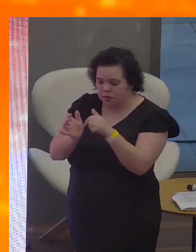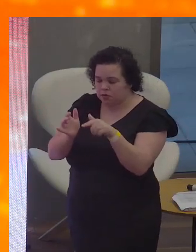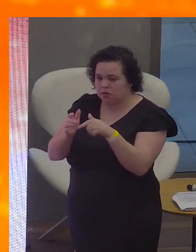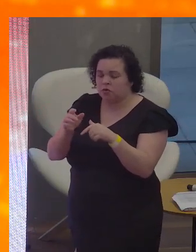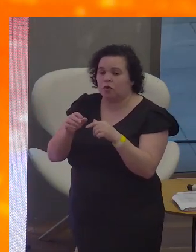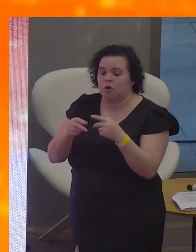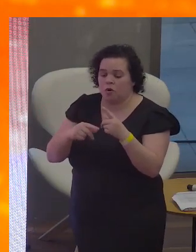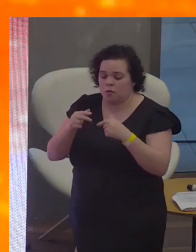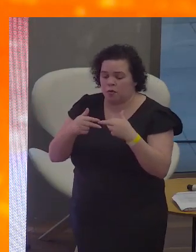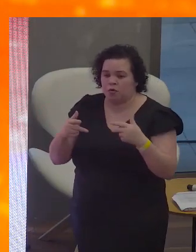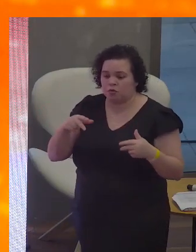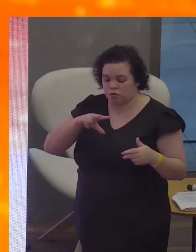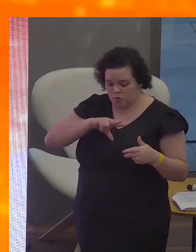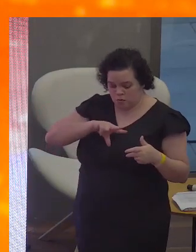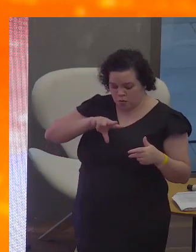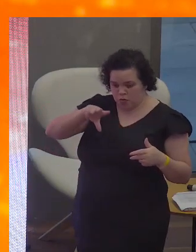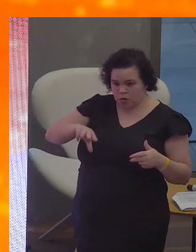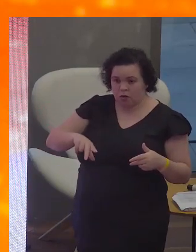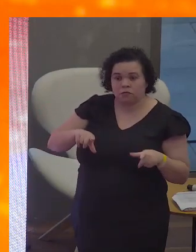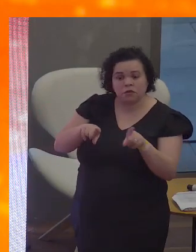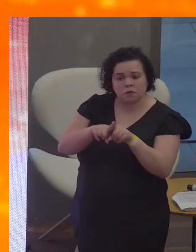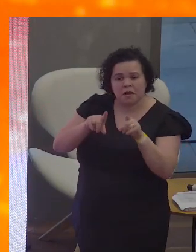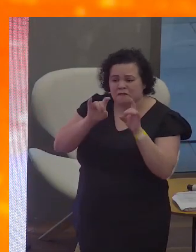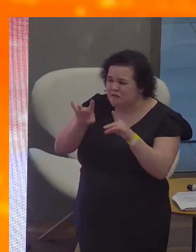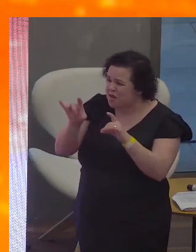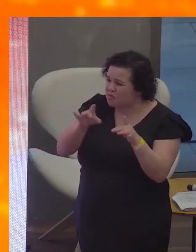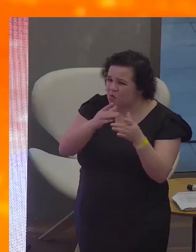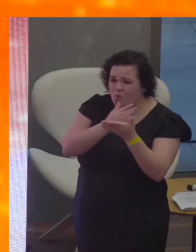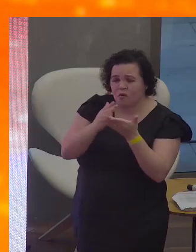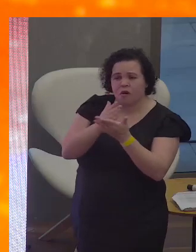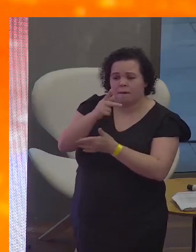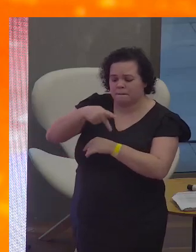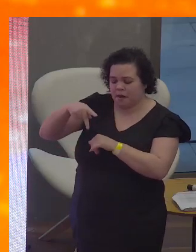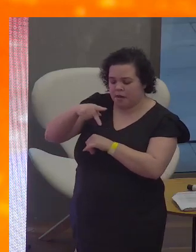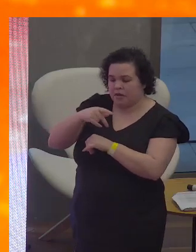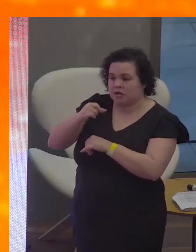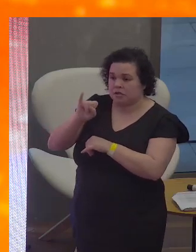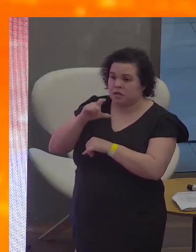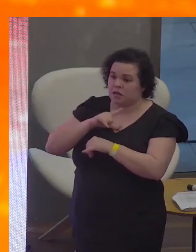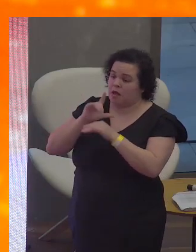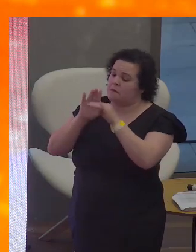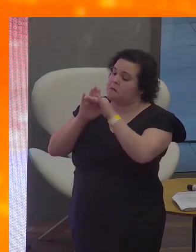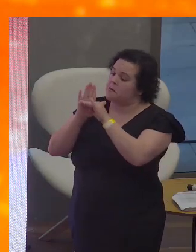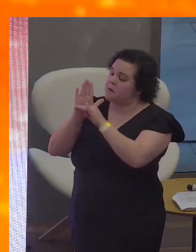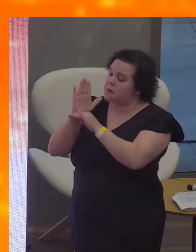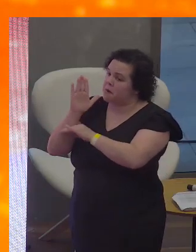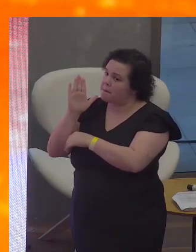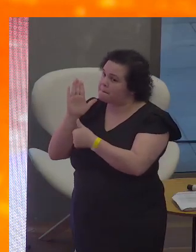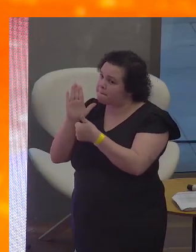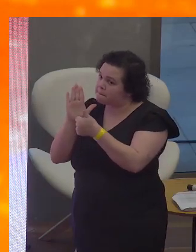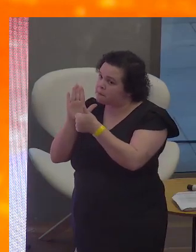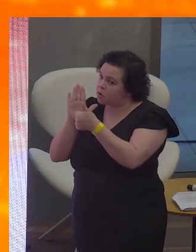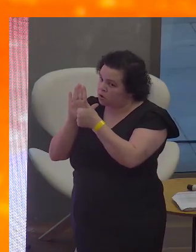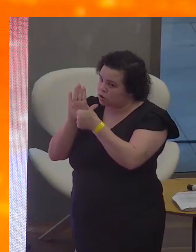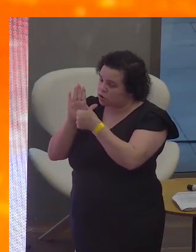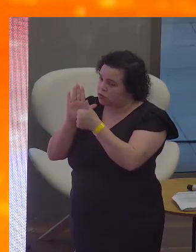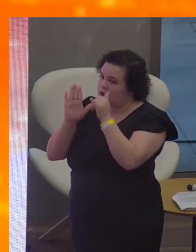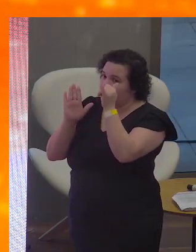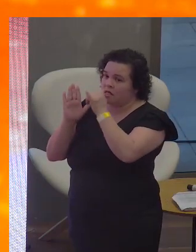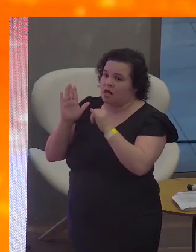eu vendo em qualquer outro país, e vice-versa. Então, se ele está dentro da lista positiva